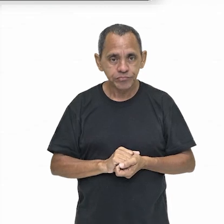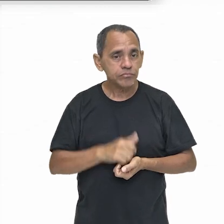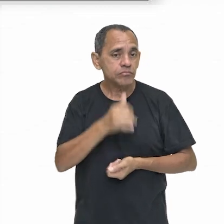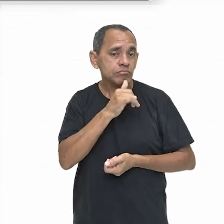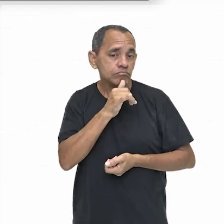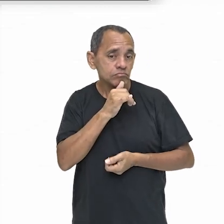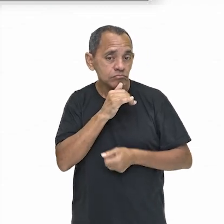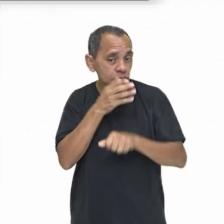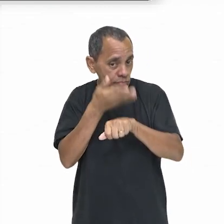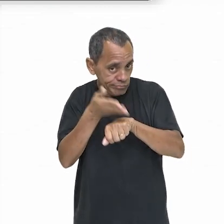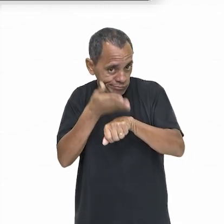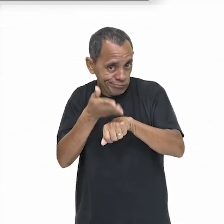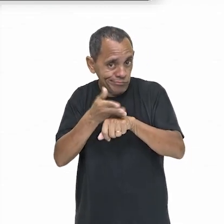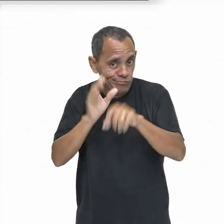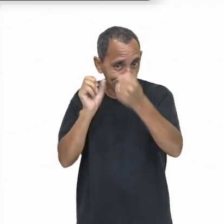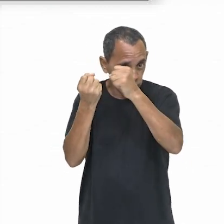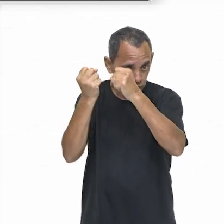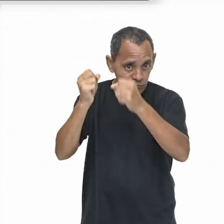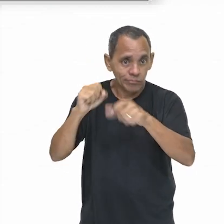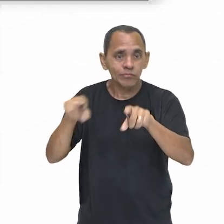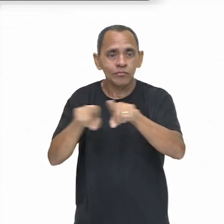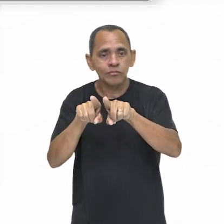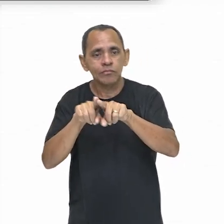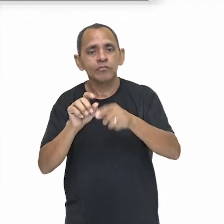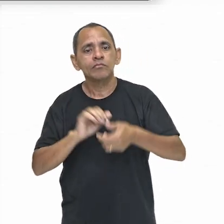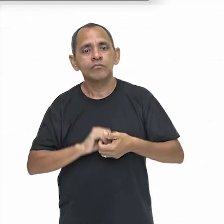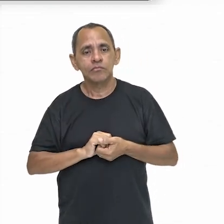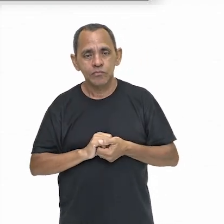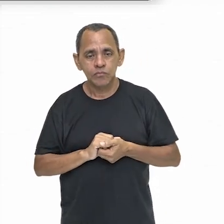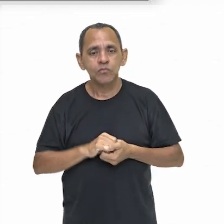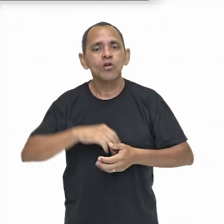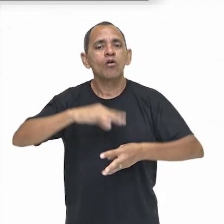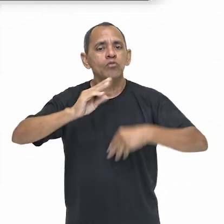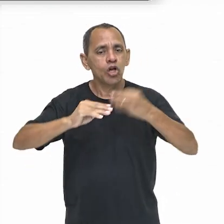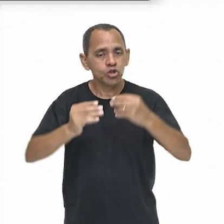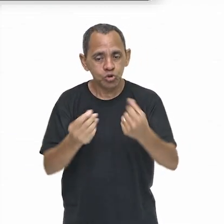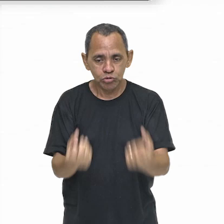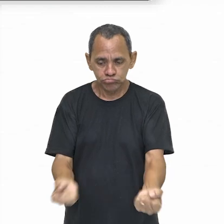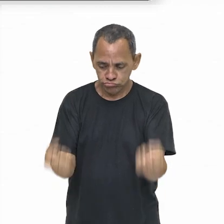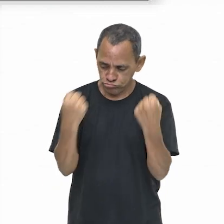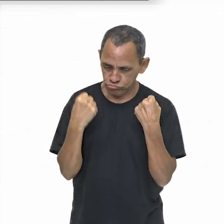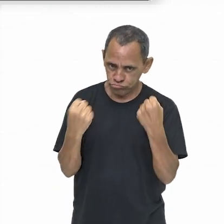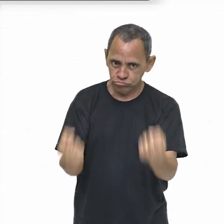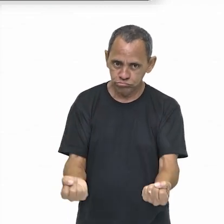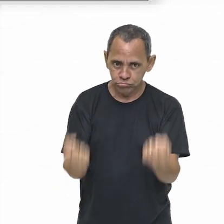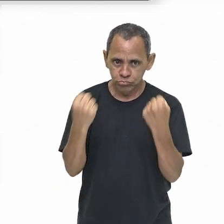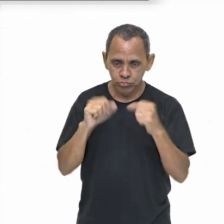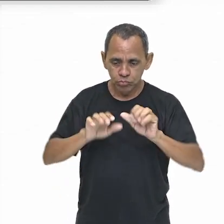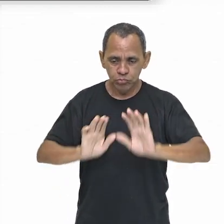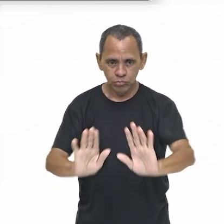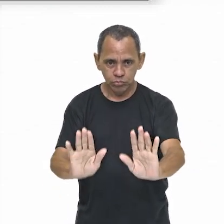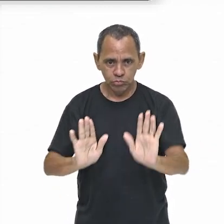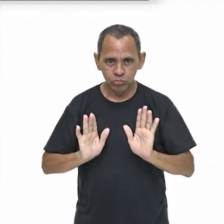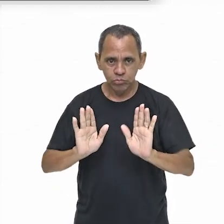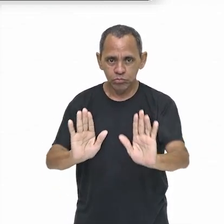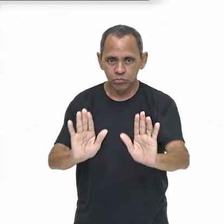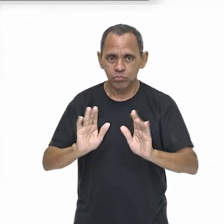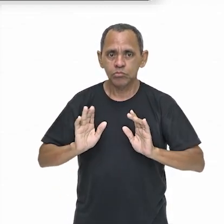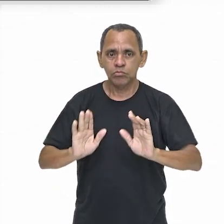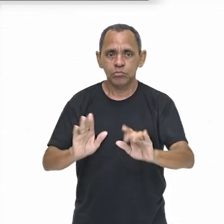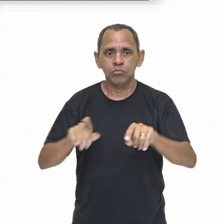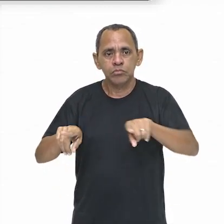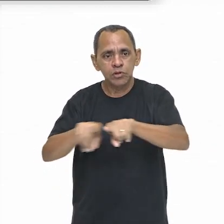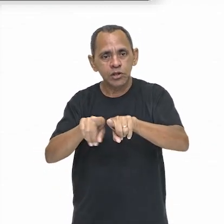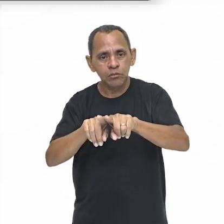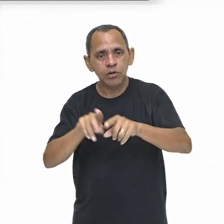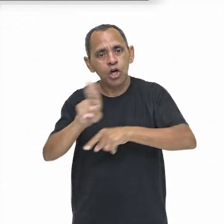de exercício, né, dessa forma de ginástica, flexões de braço ou push-ups, como são os termos usados